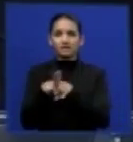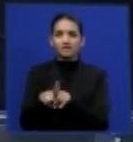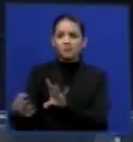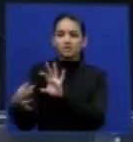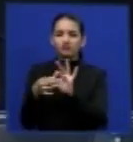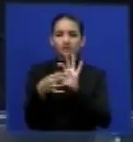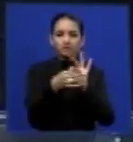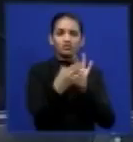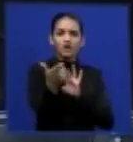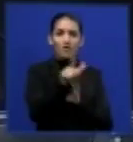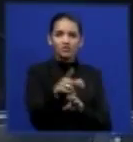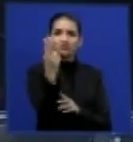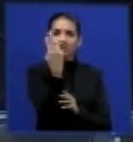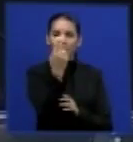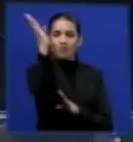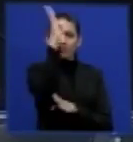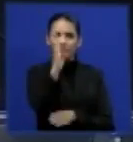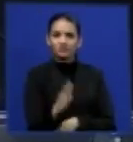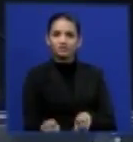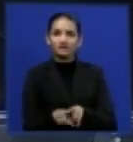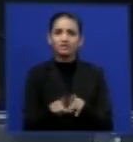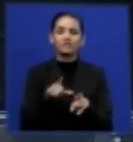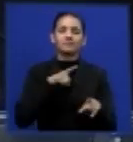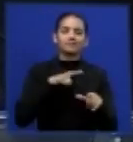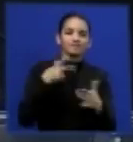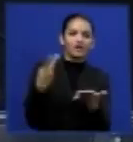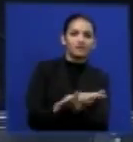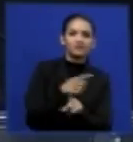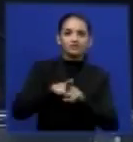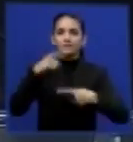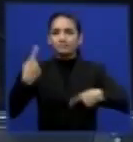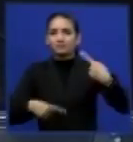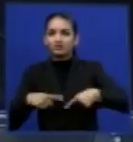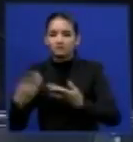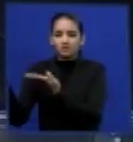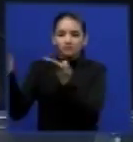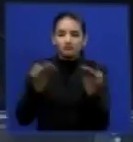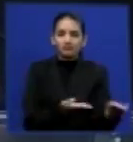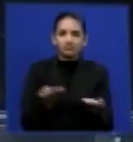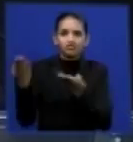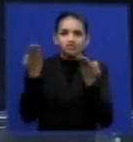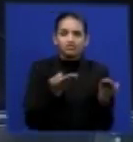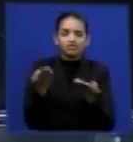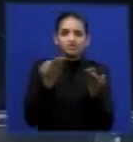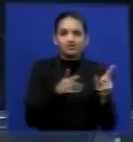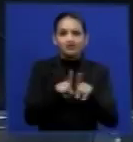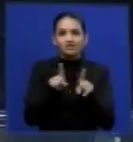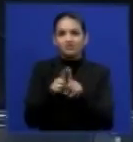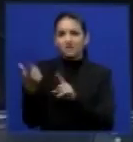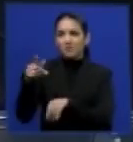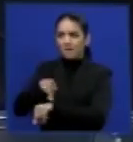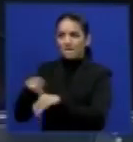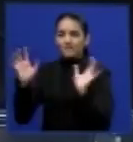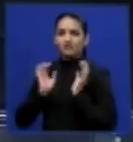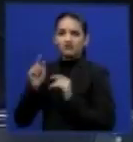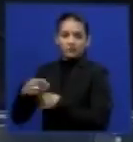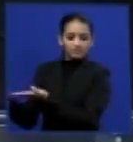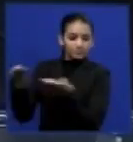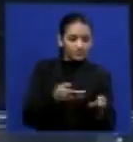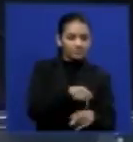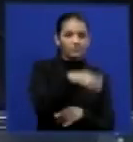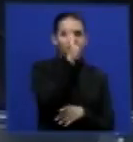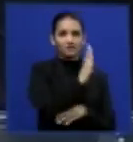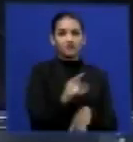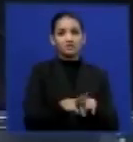Brasil que T sido alvos dessa crescente política internacional de transferência de resíduos e passivos de meio de países ricos haverá uma